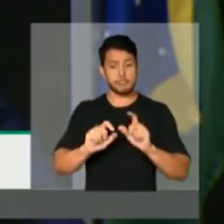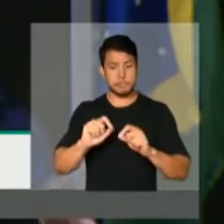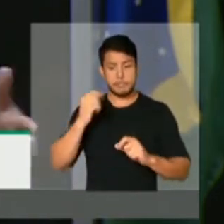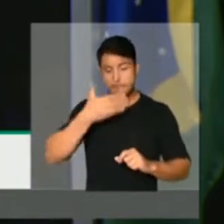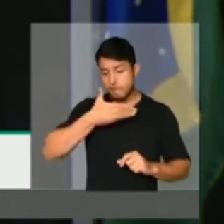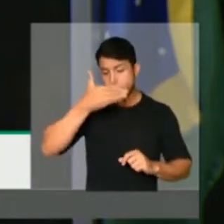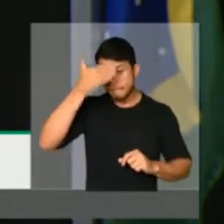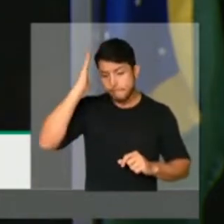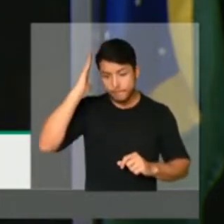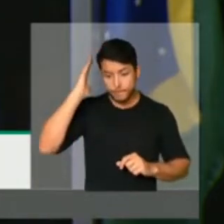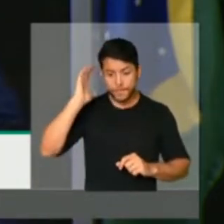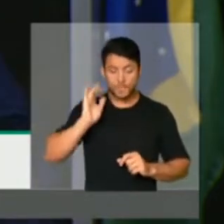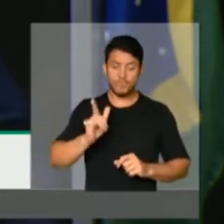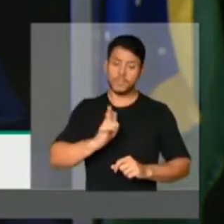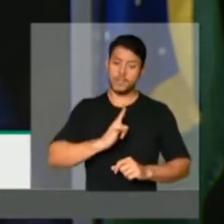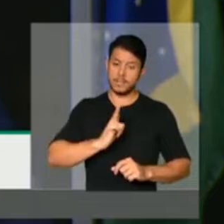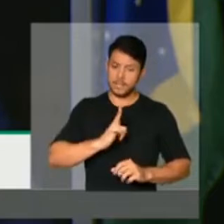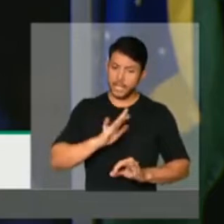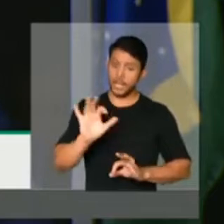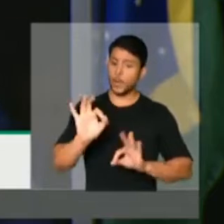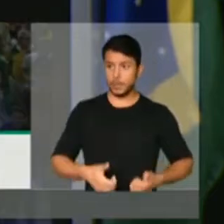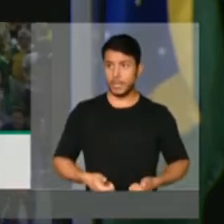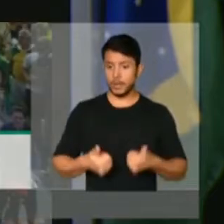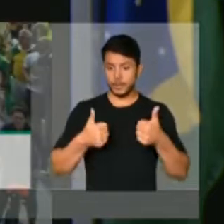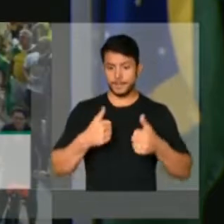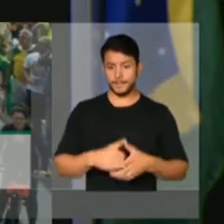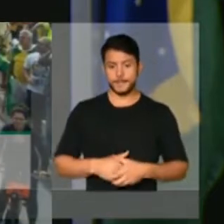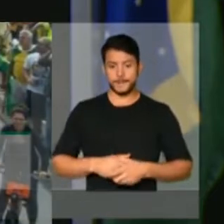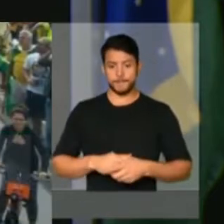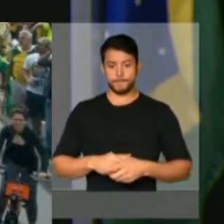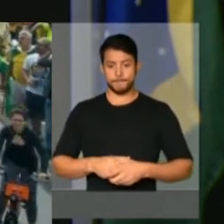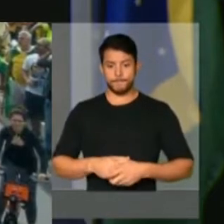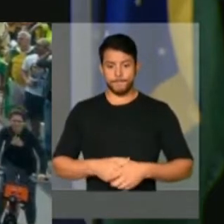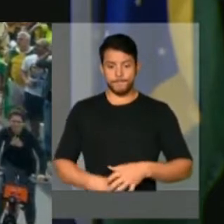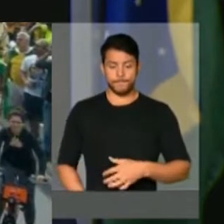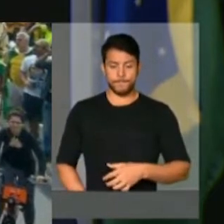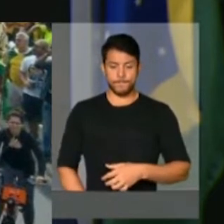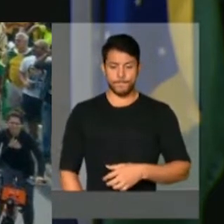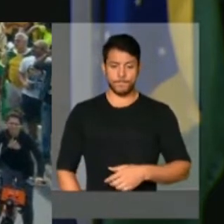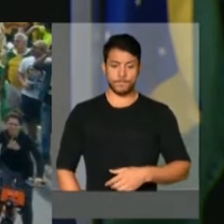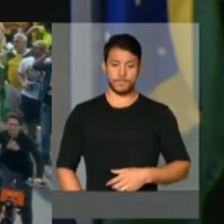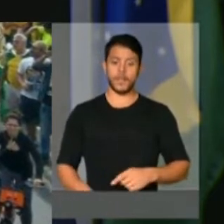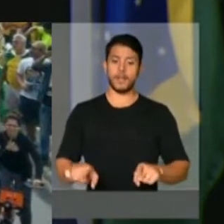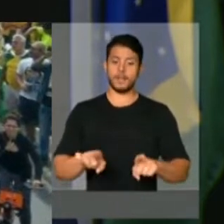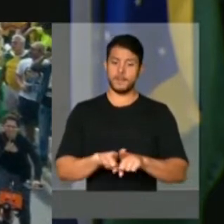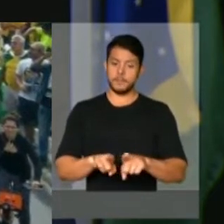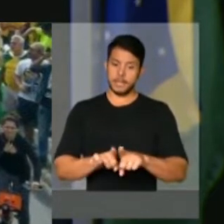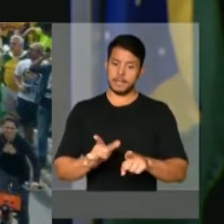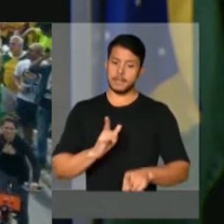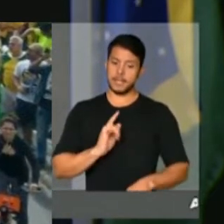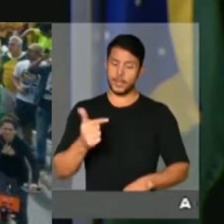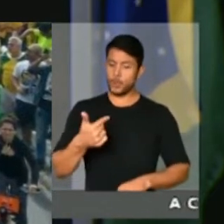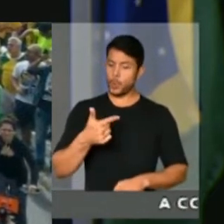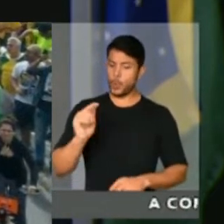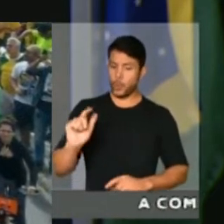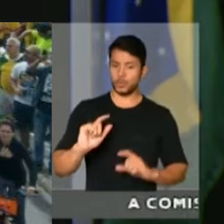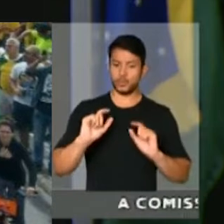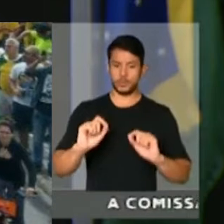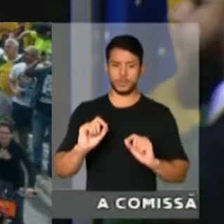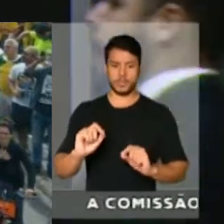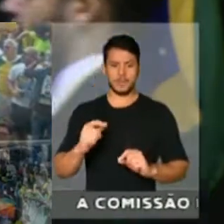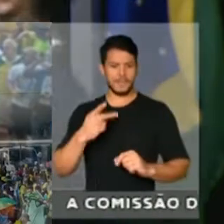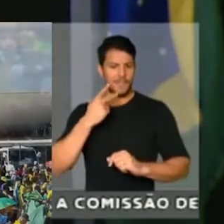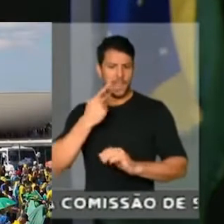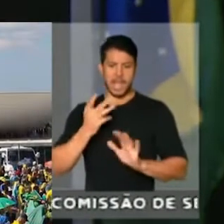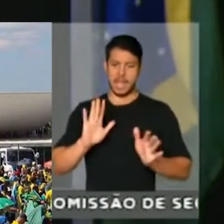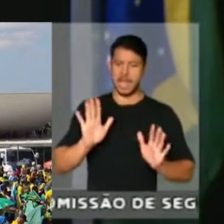muitas críticas, fez um governo melhor que o dela. E aqui também vem outro parlamentar dizendo que as manifestações de